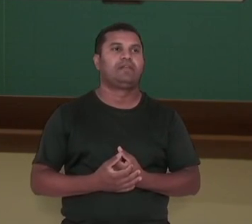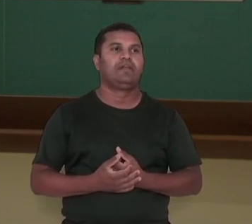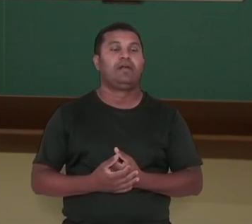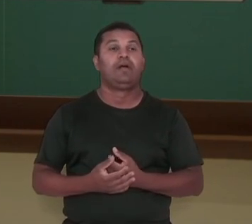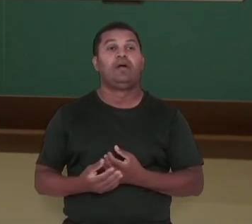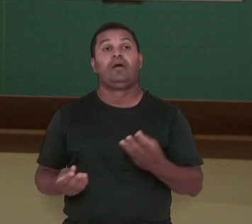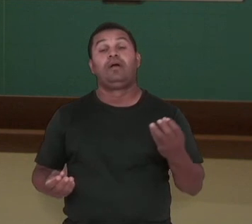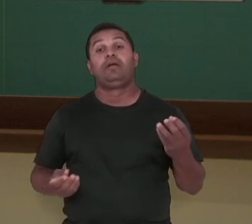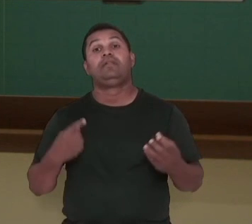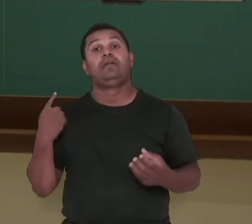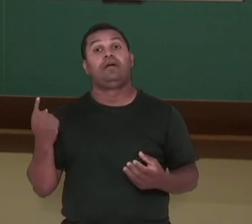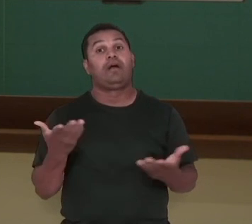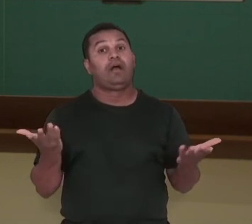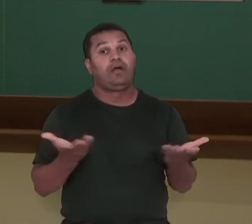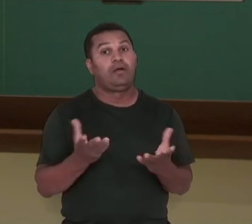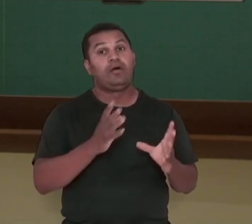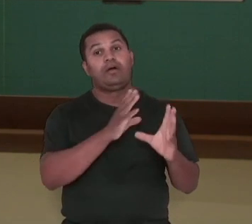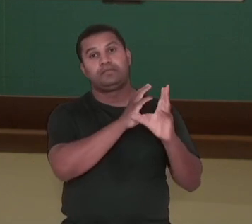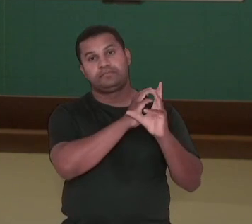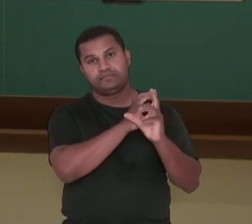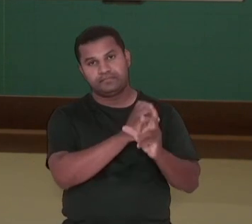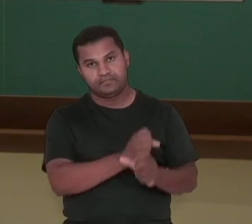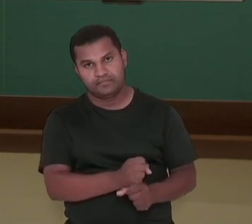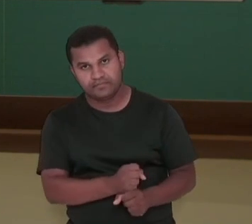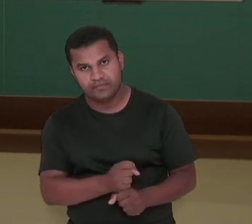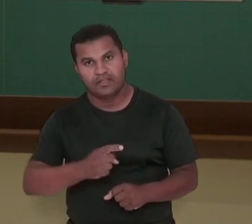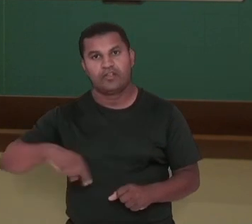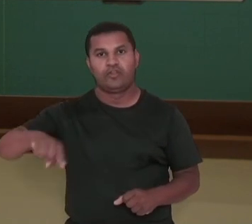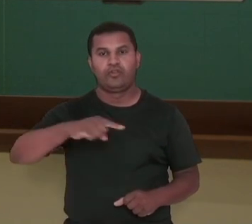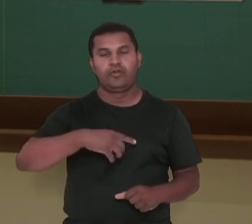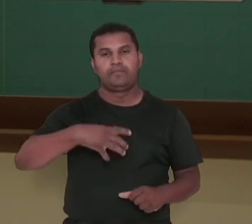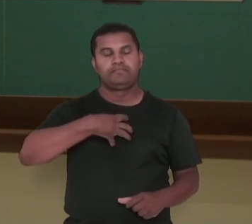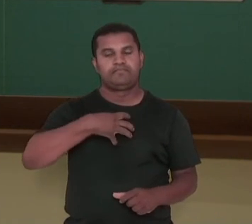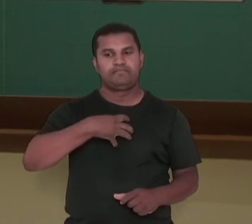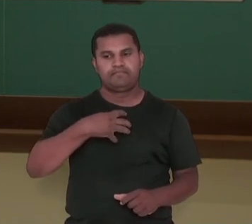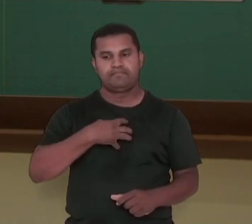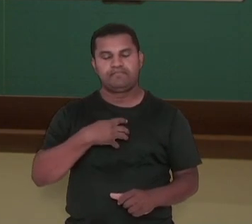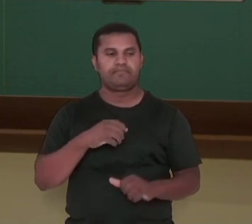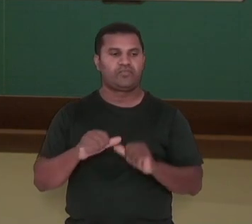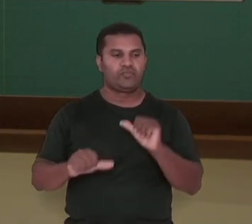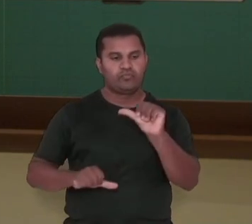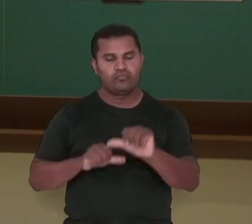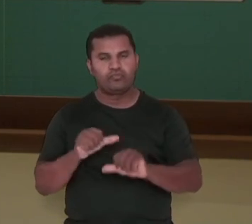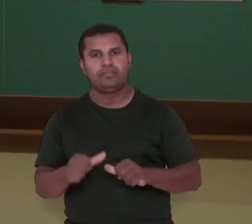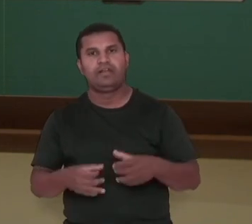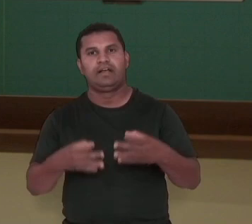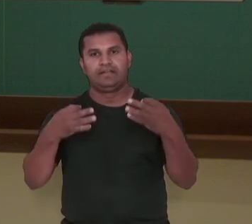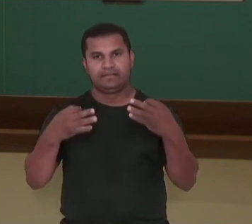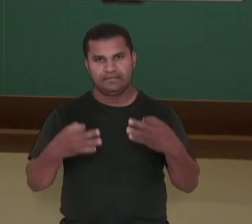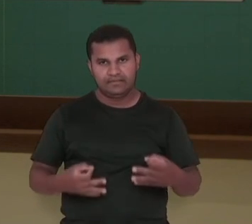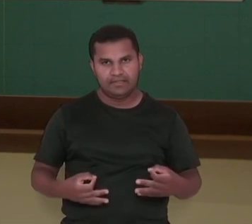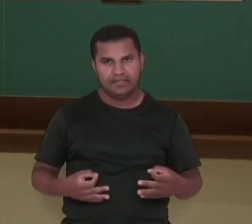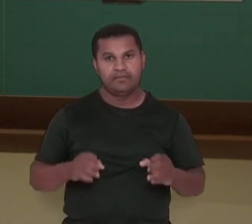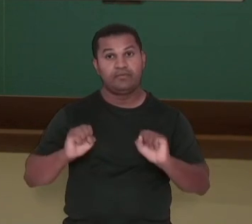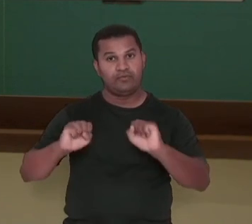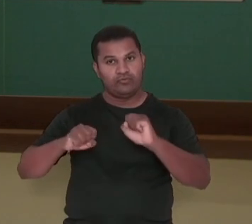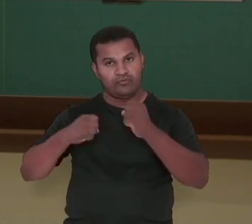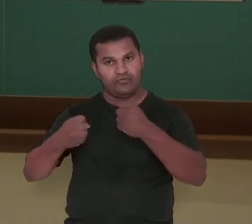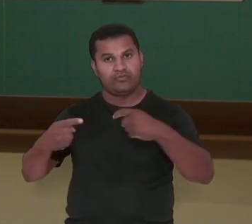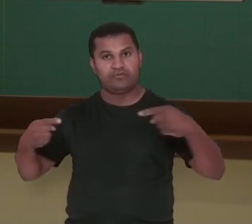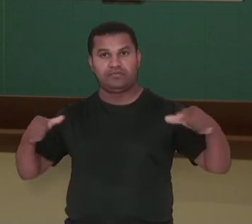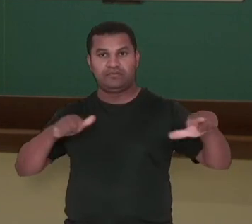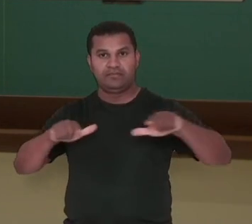sobre a proatividade, contrapondo-a com a reatividade. Também aprendemos sobre a importância da adaptabilidade diante